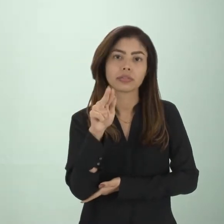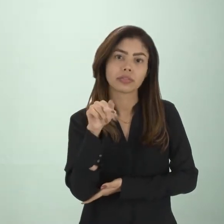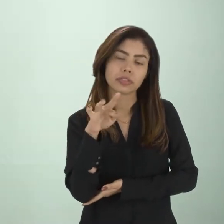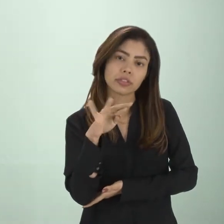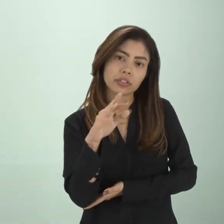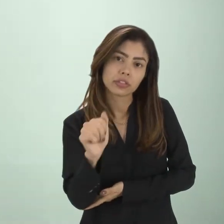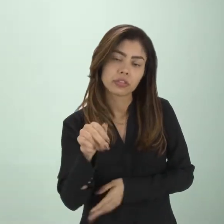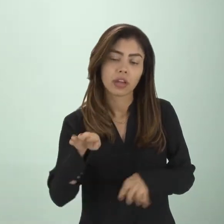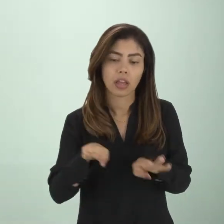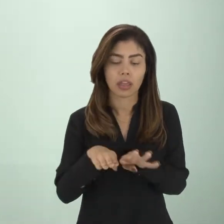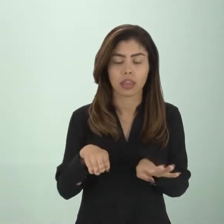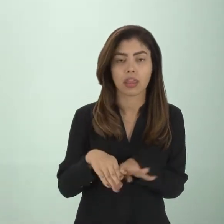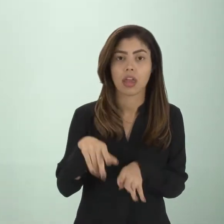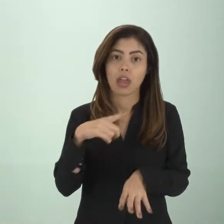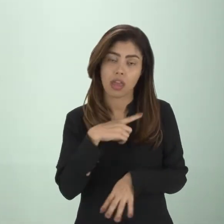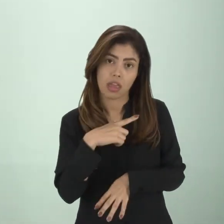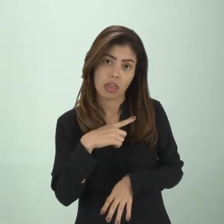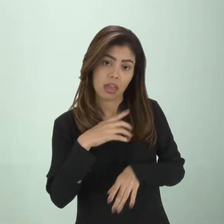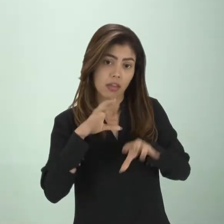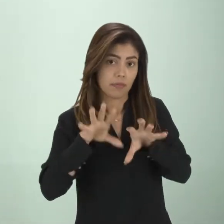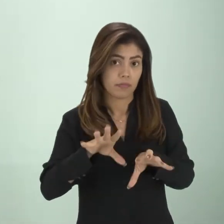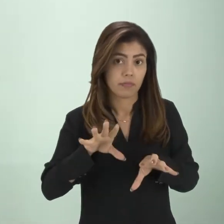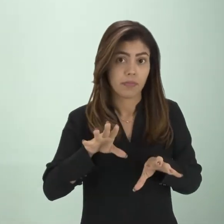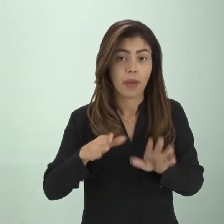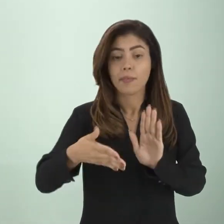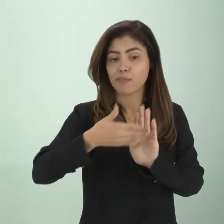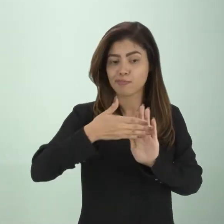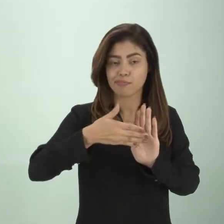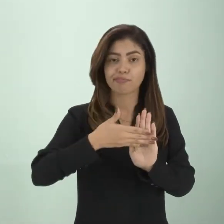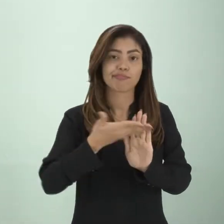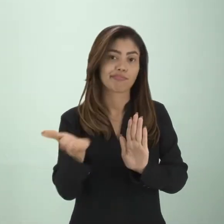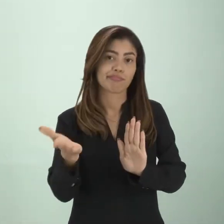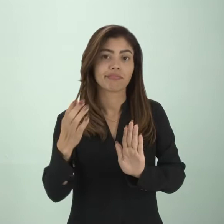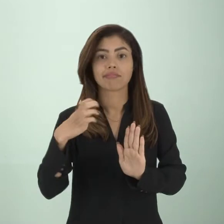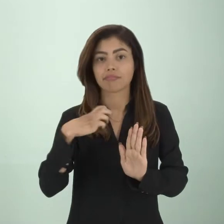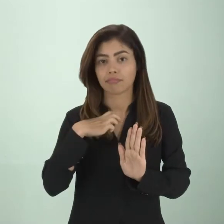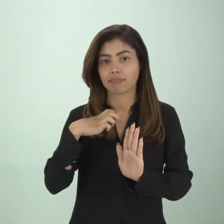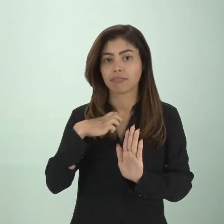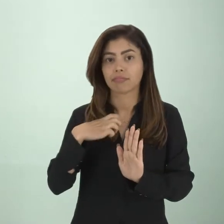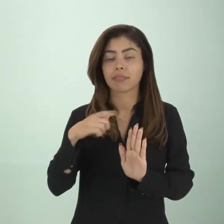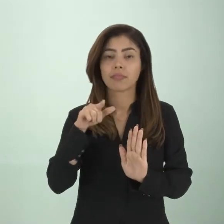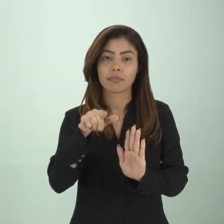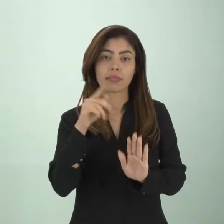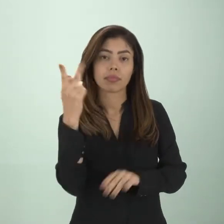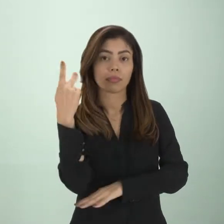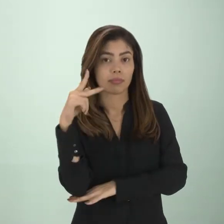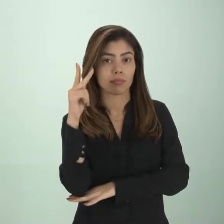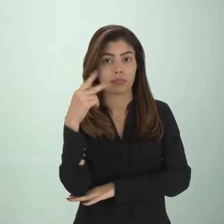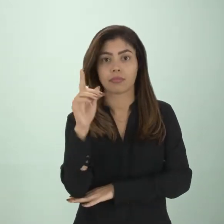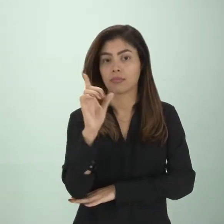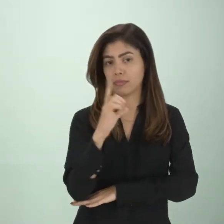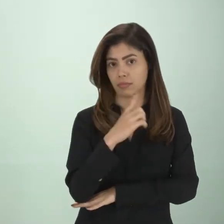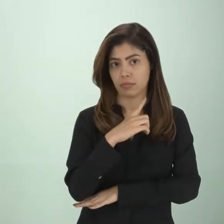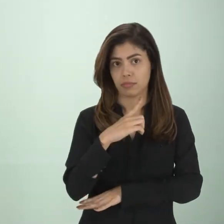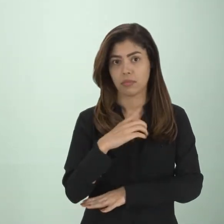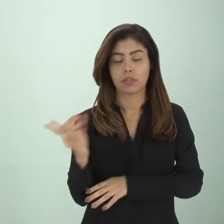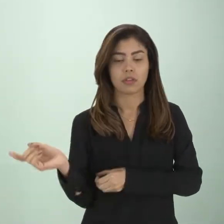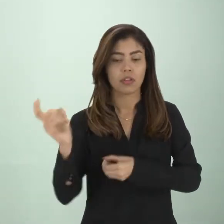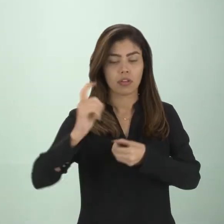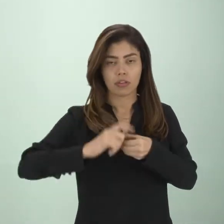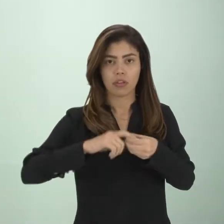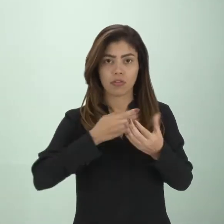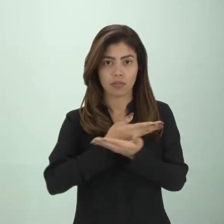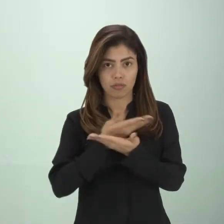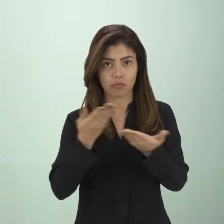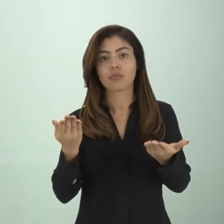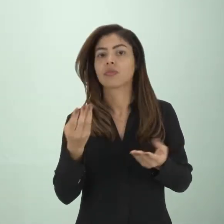São Tomás de Aquino, sobre qual é a proposta ética que esse período nos legou, nos deixou